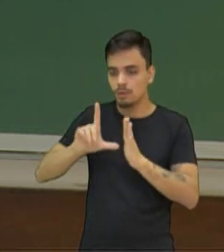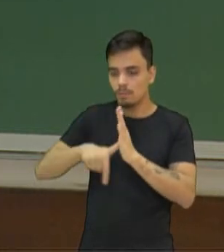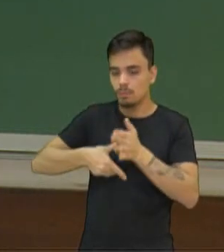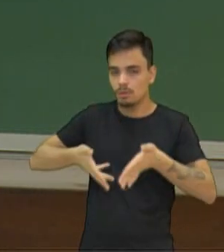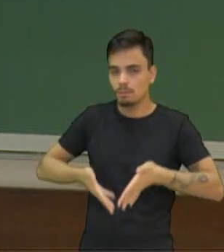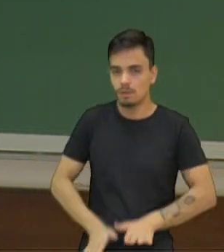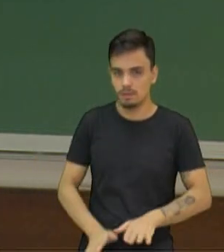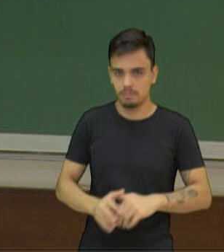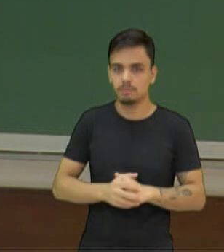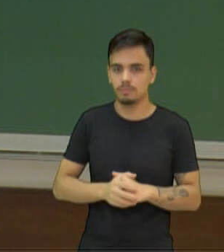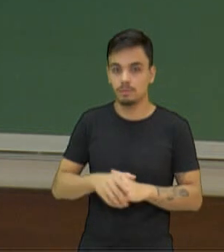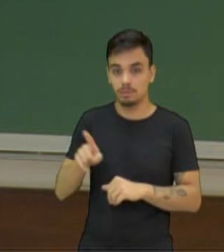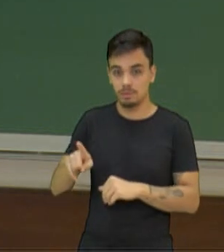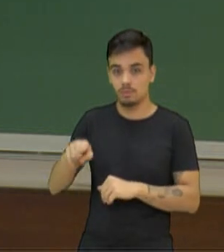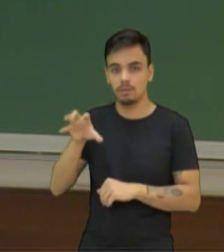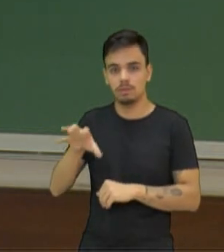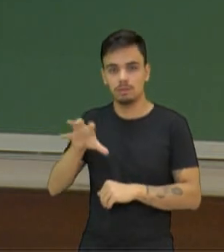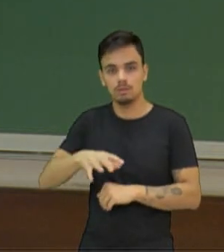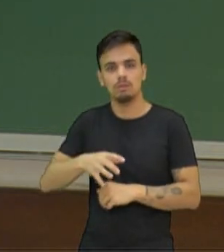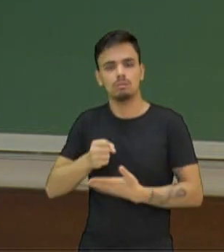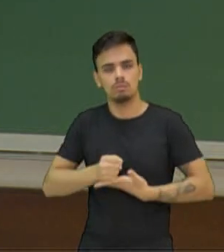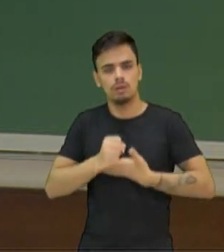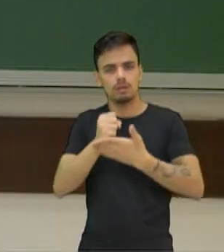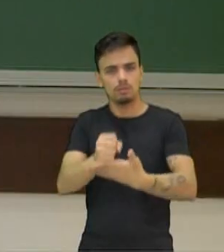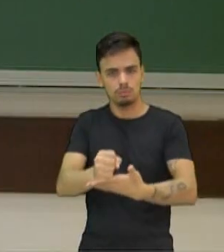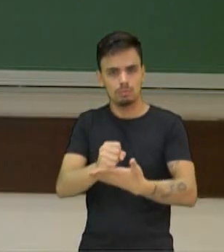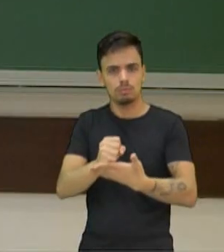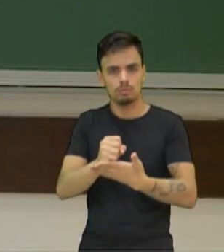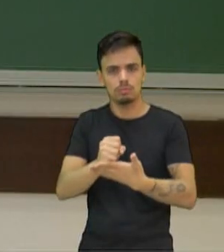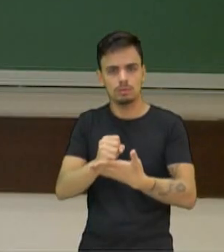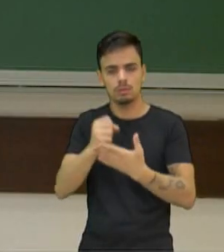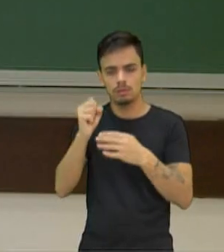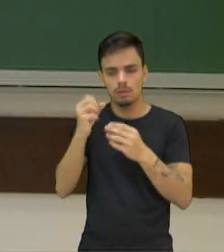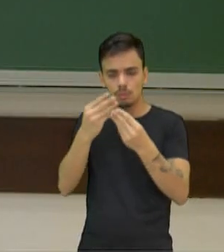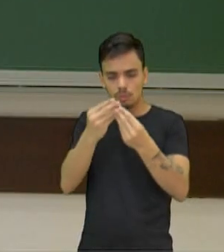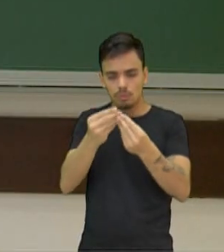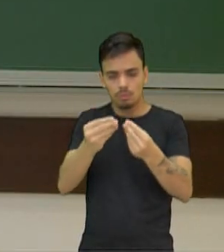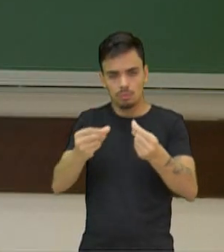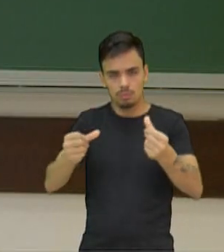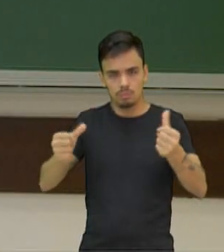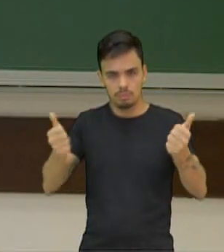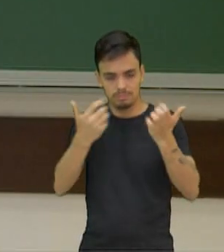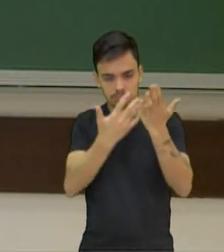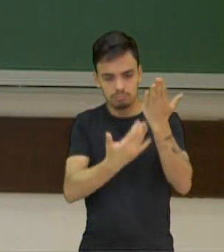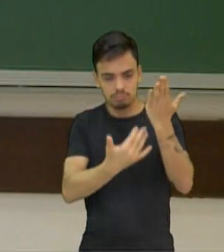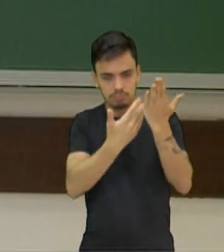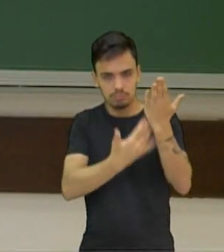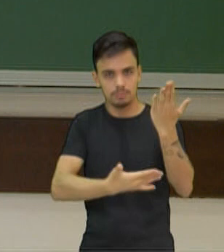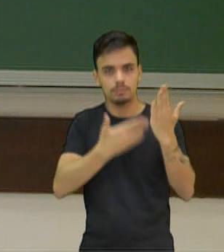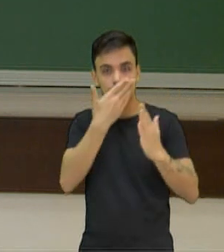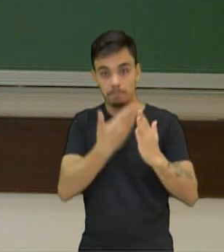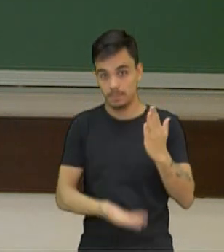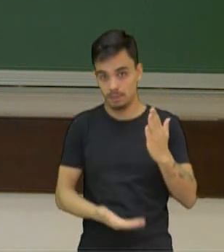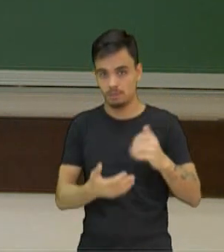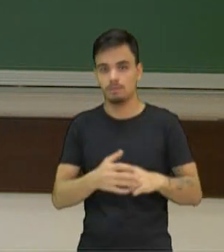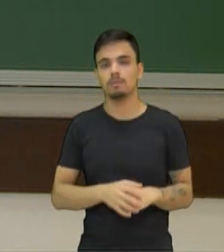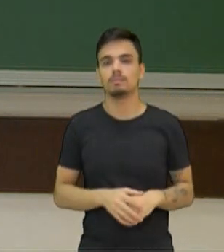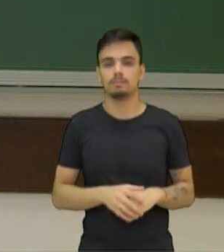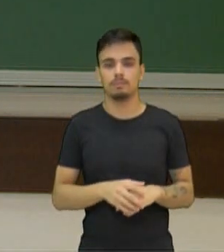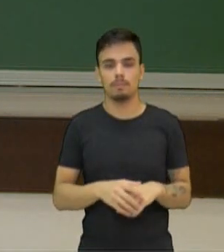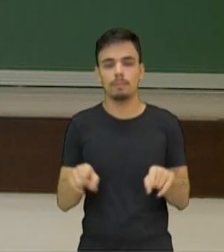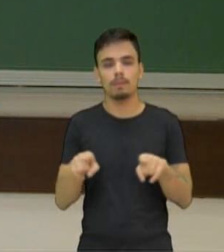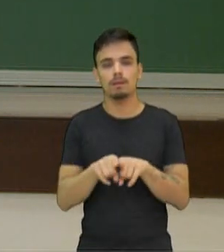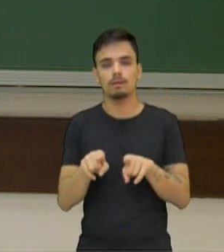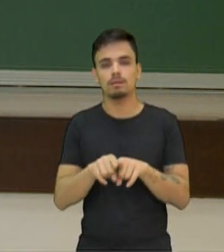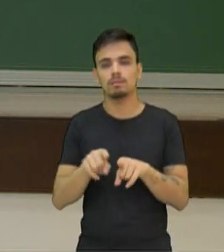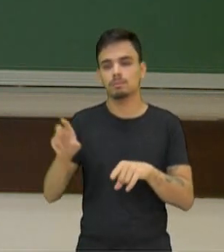sangue, né? E isso ajuda a fazer com que retroceda o processo e estanque essa hemorragia. E o